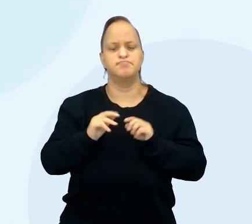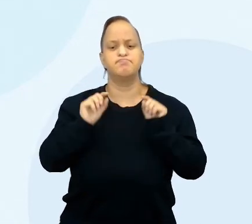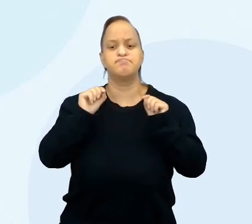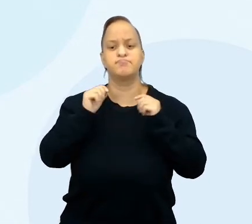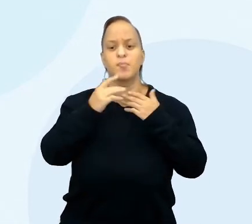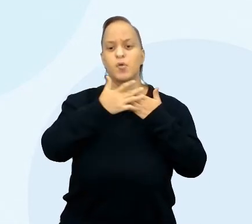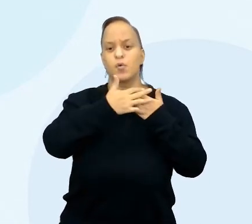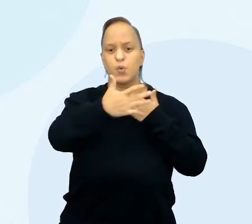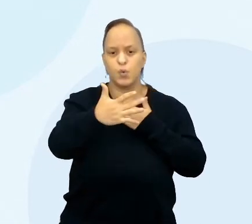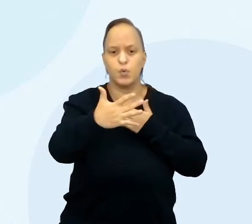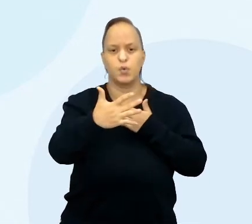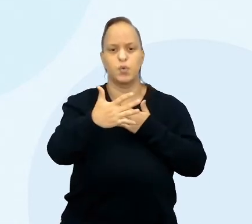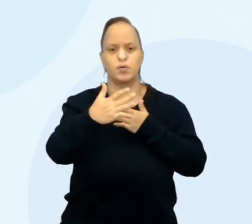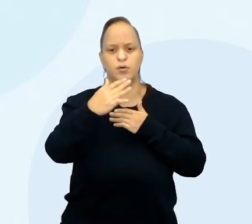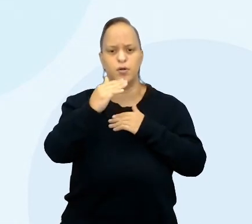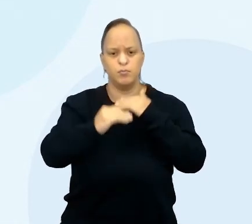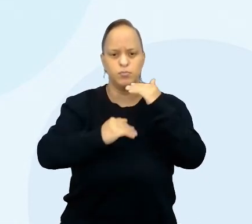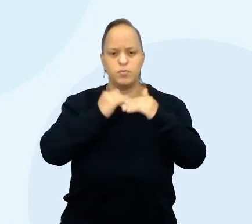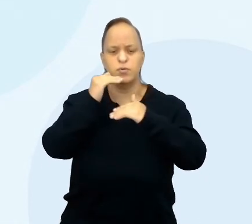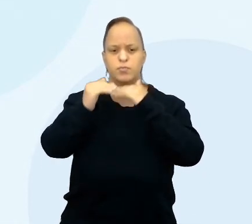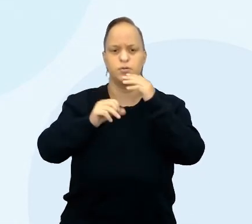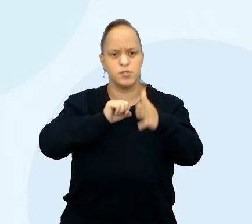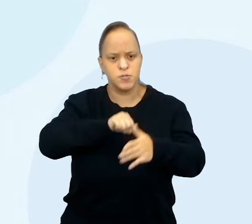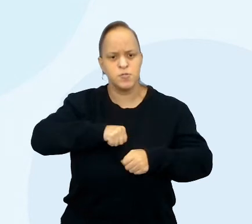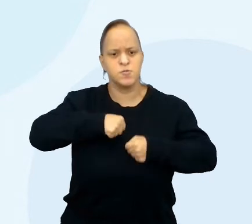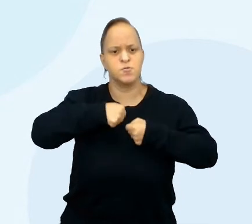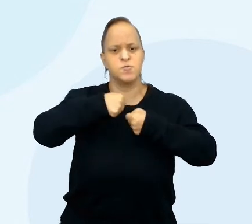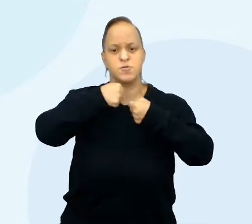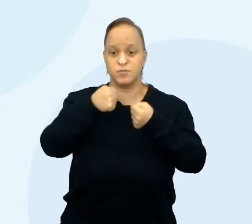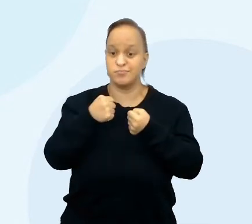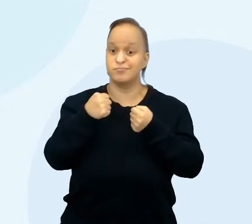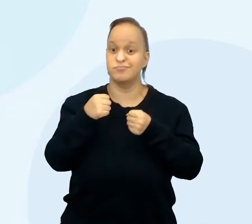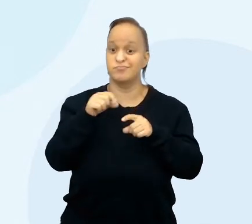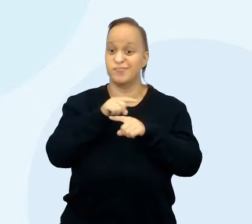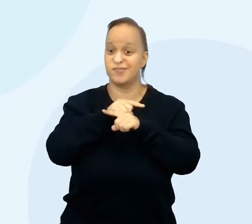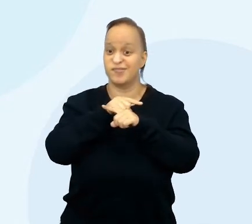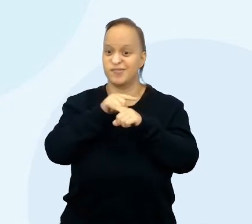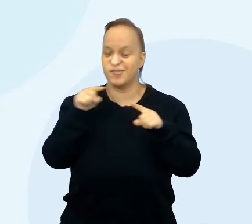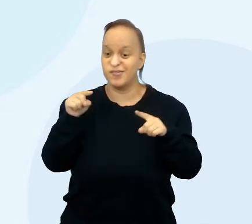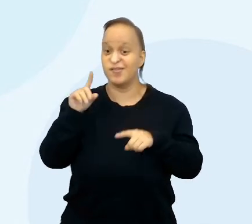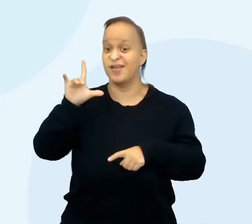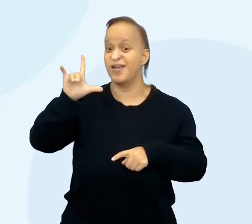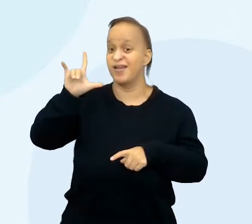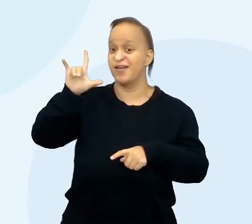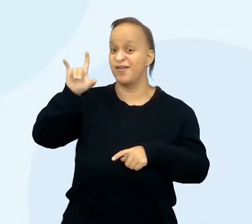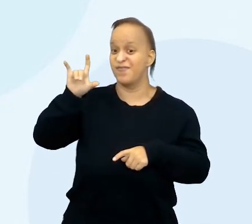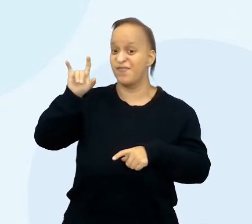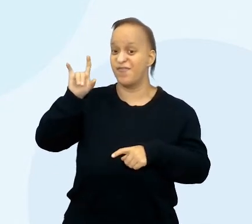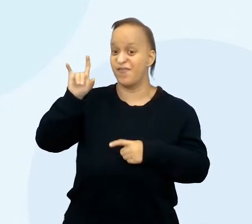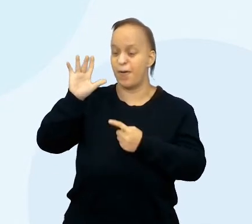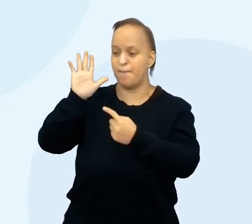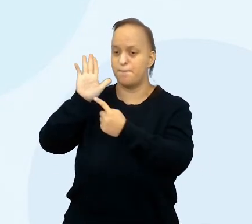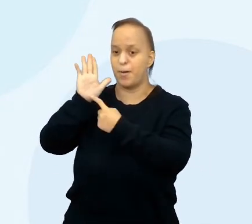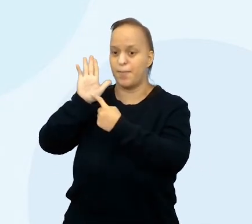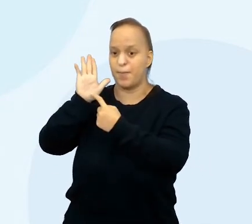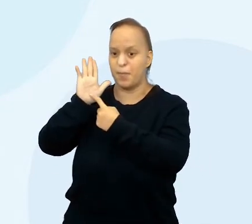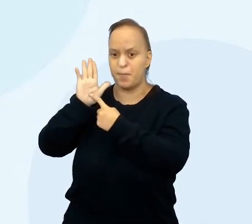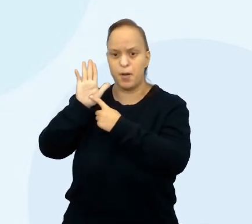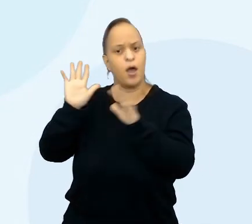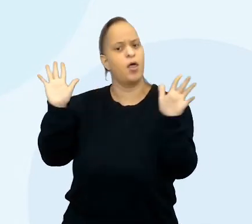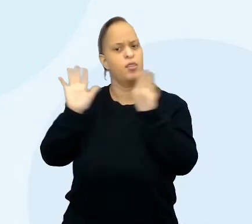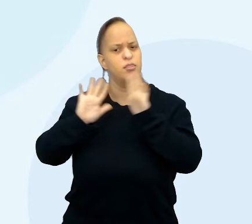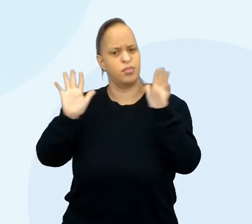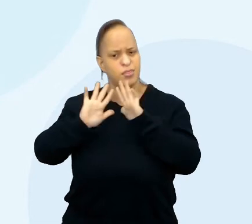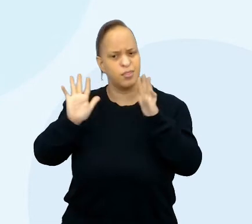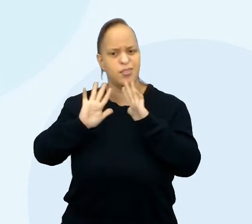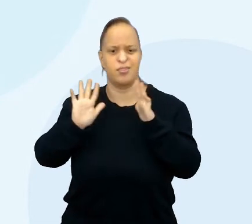social. Vamos continuar falando com elas, tá certo? Não se esqueçam de marcar aí as redes sociais pro Anderson, do Pro Jocélio, da Júlia também,